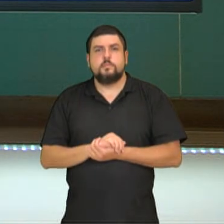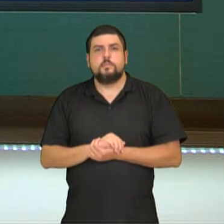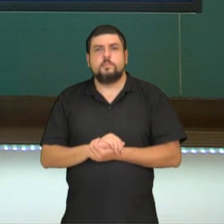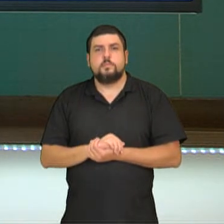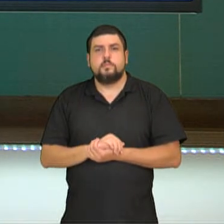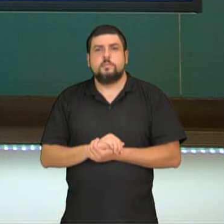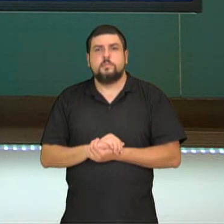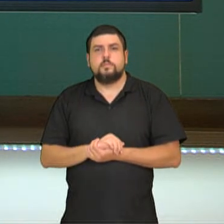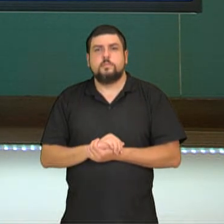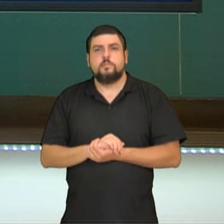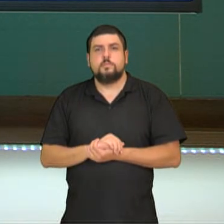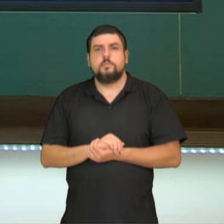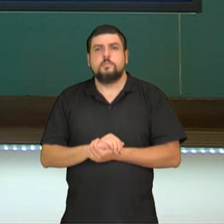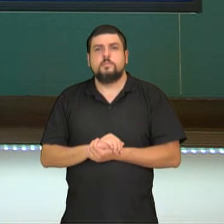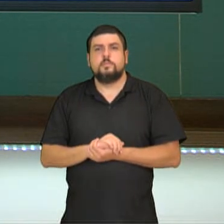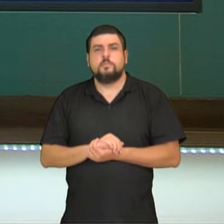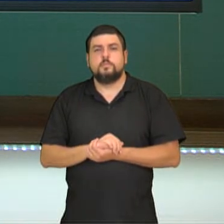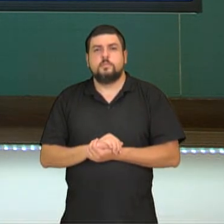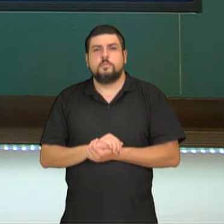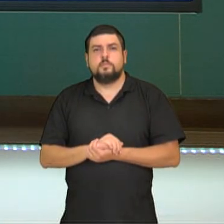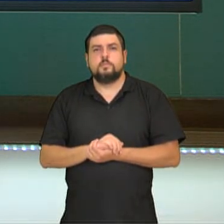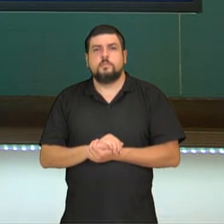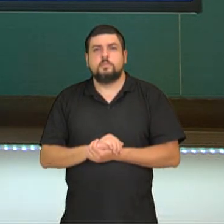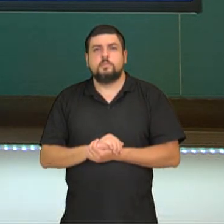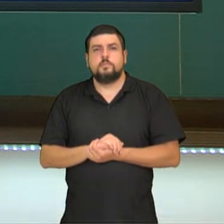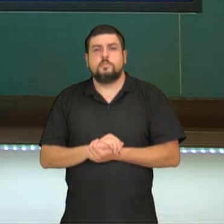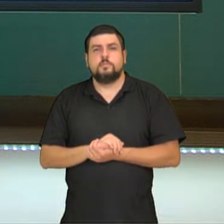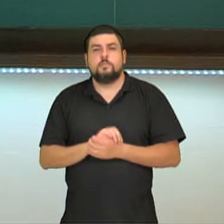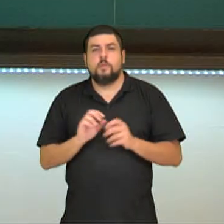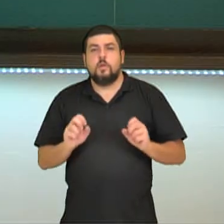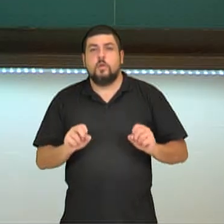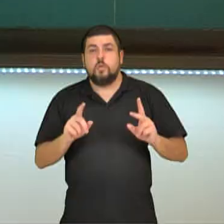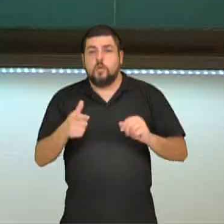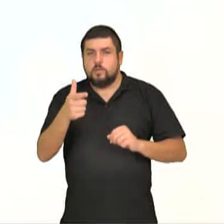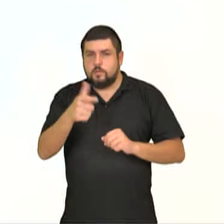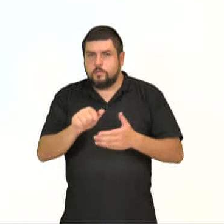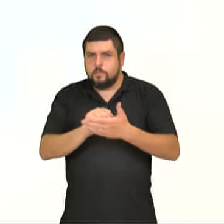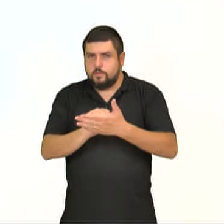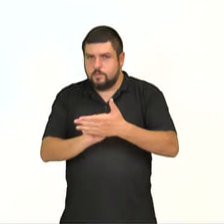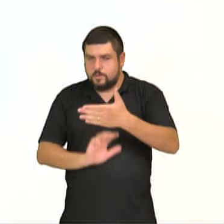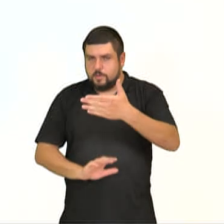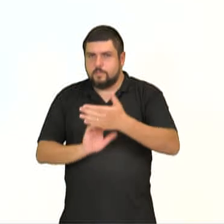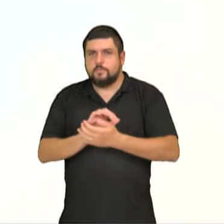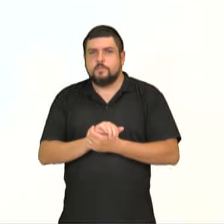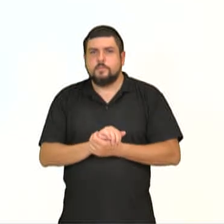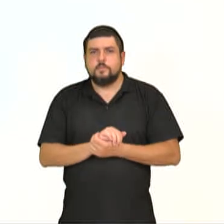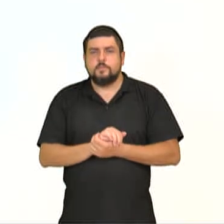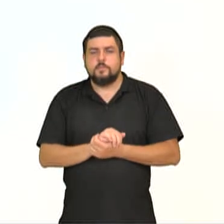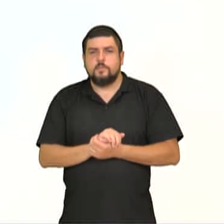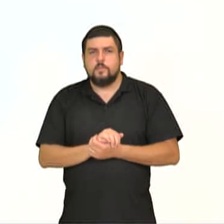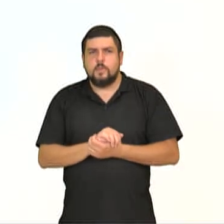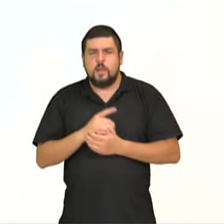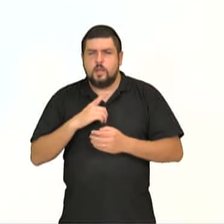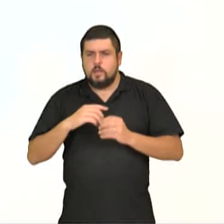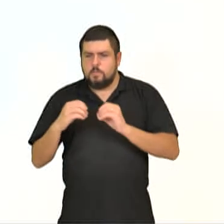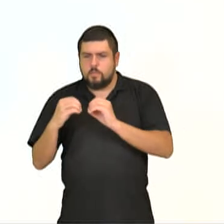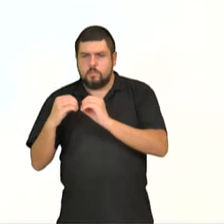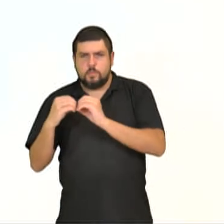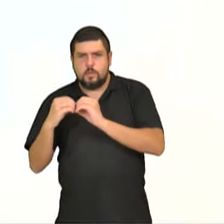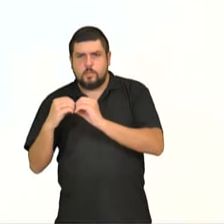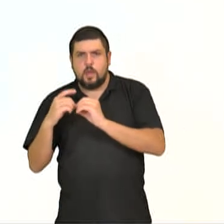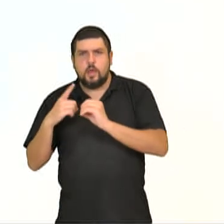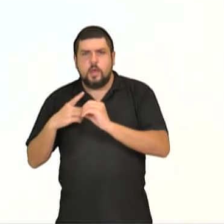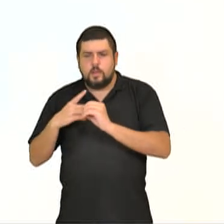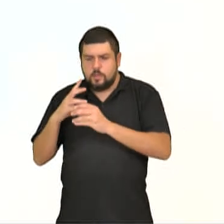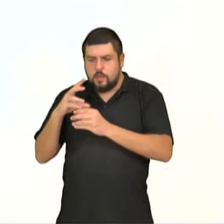processos, menos 3 microcoulombs, ok? Mais exercício para a gente trabalhar. Duas esferas idênticas e condutoras. Então, tem